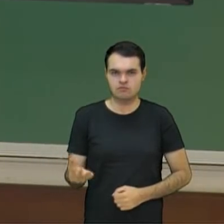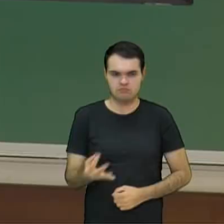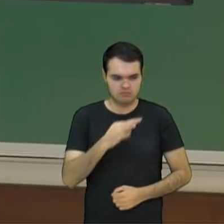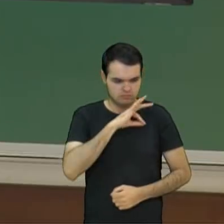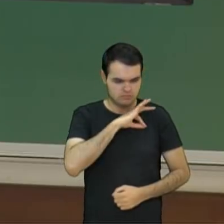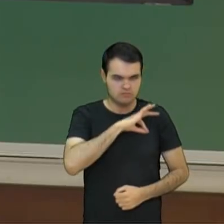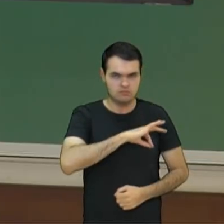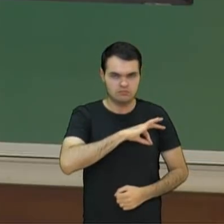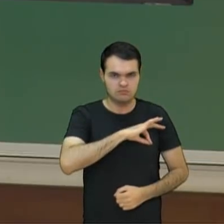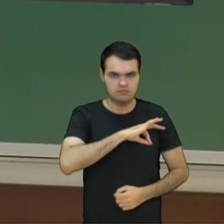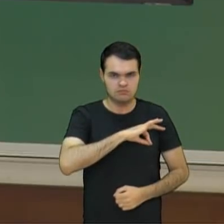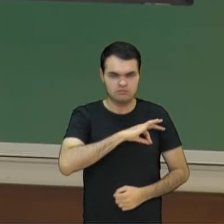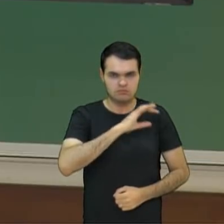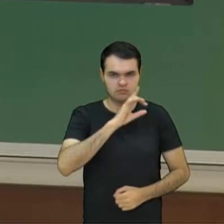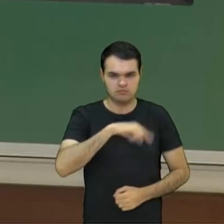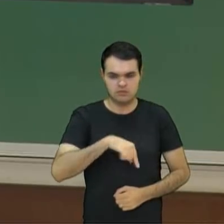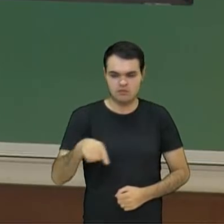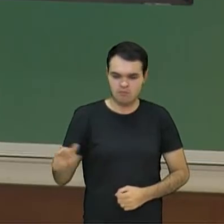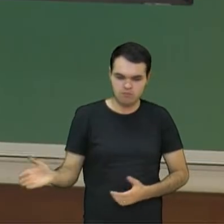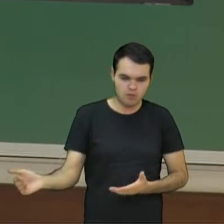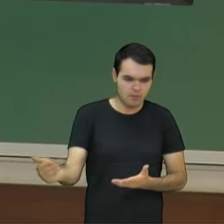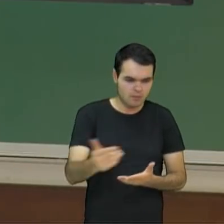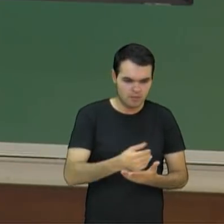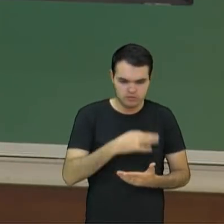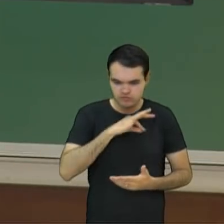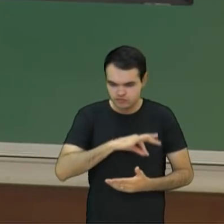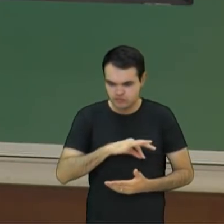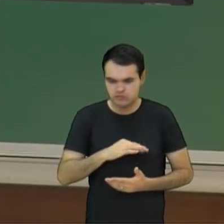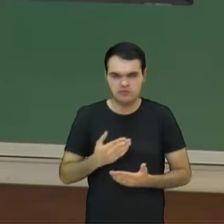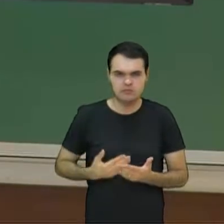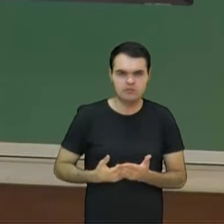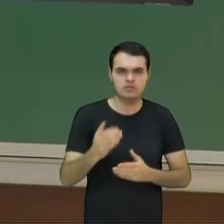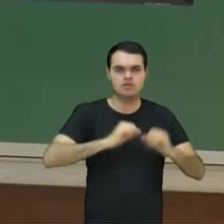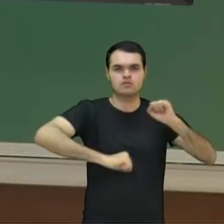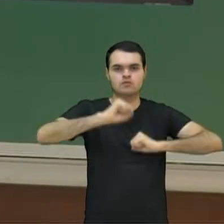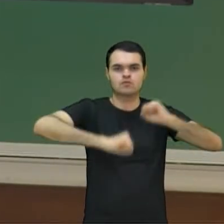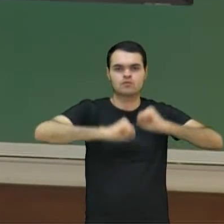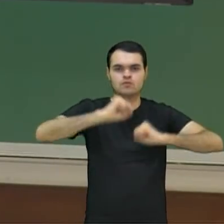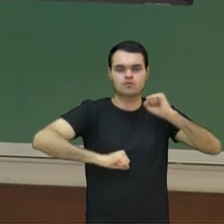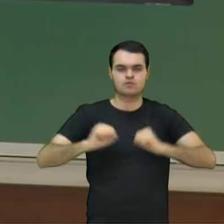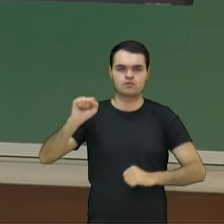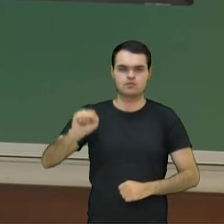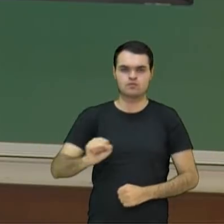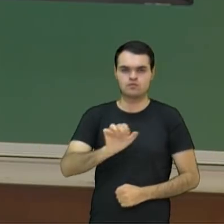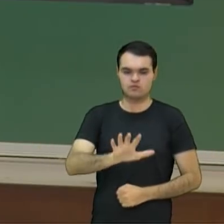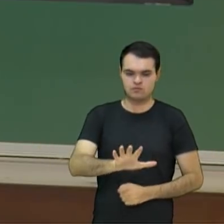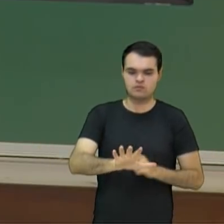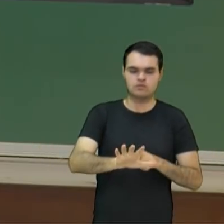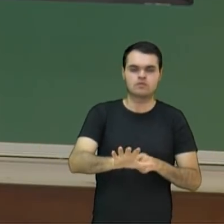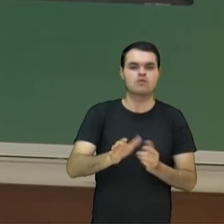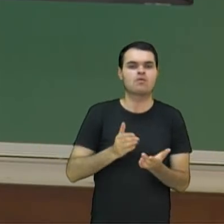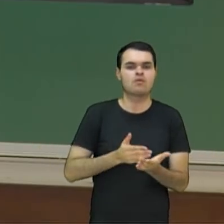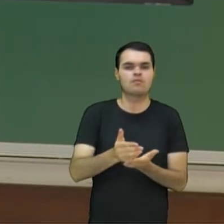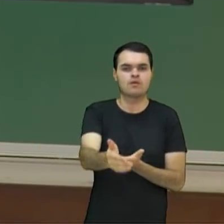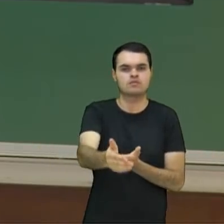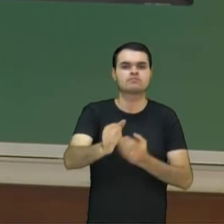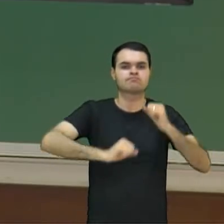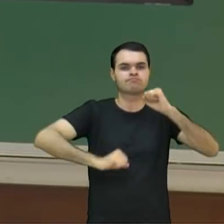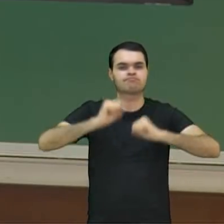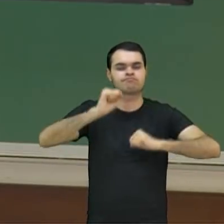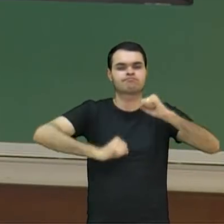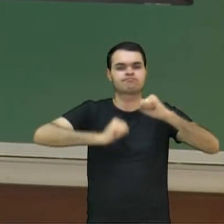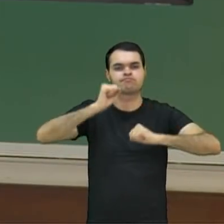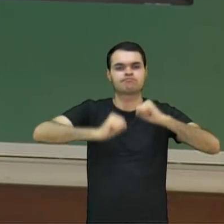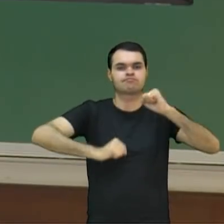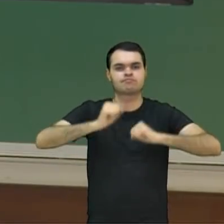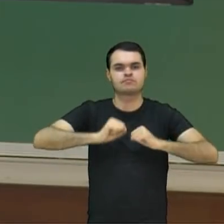café, vai dar início à indústria e urbanização do Sudeste. E é no Sudeste que começa o processo de